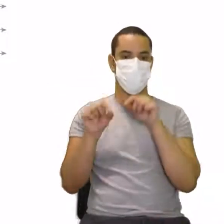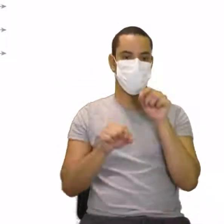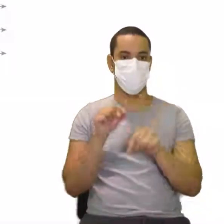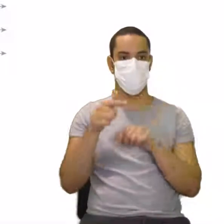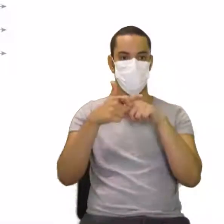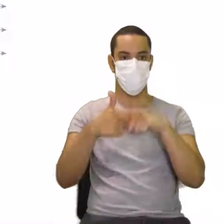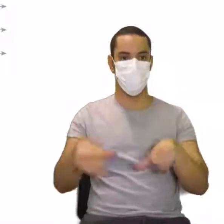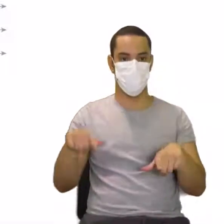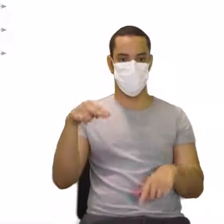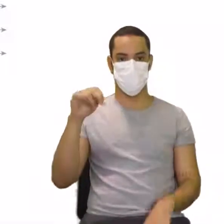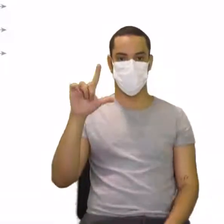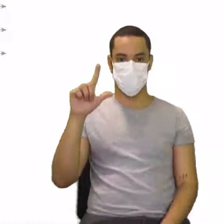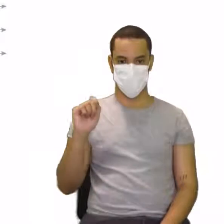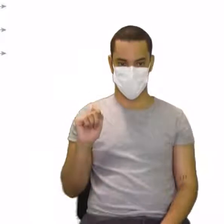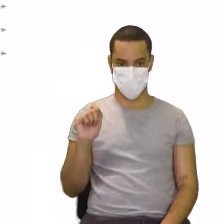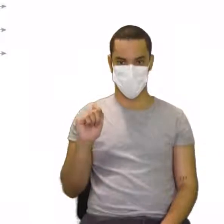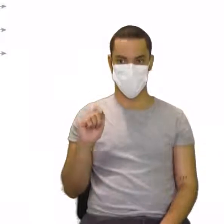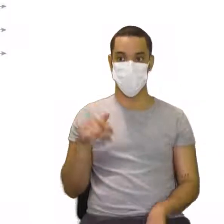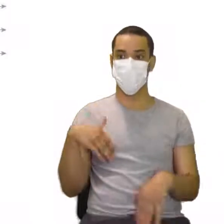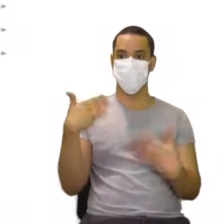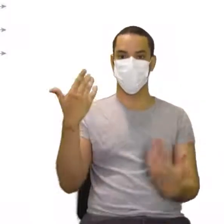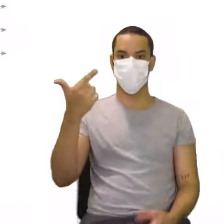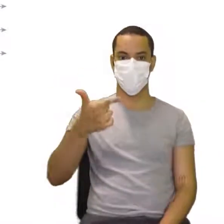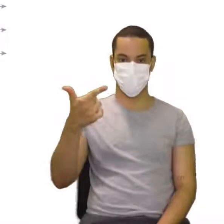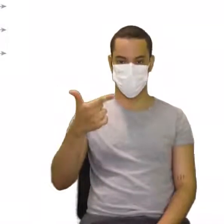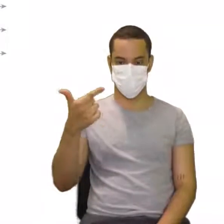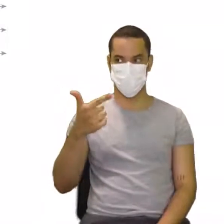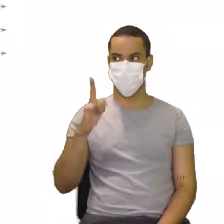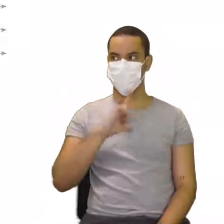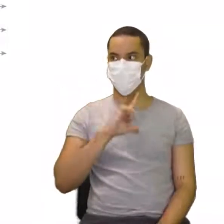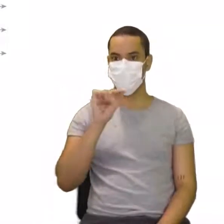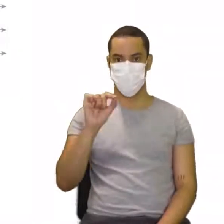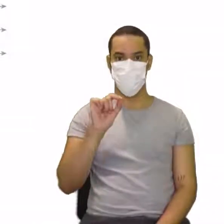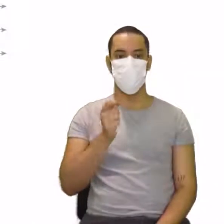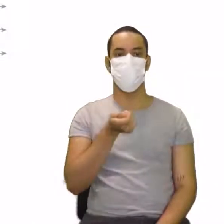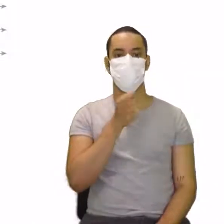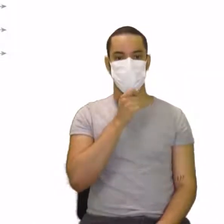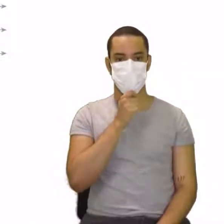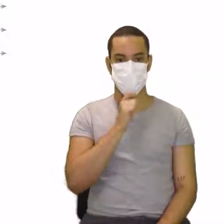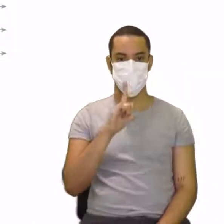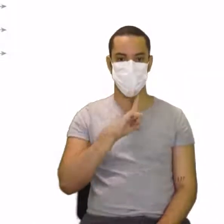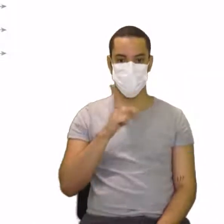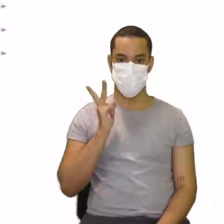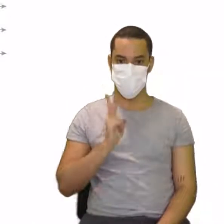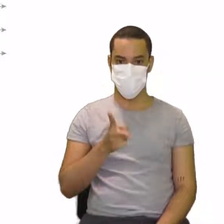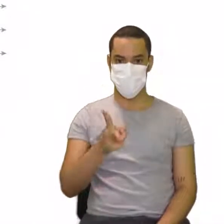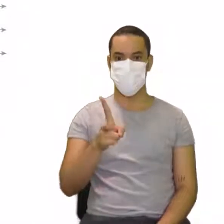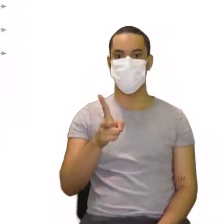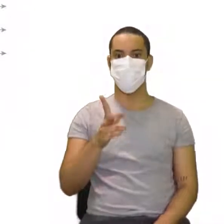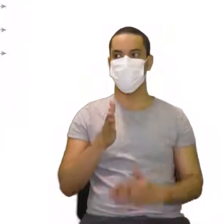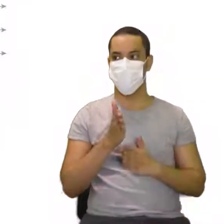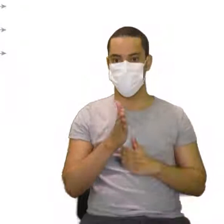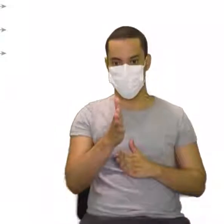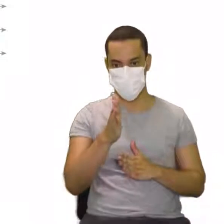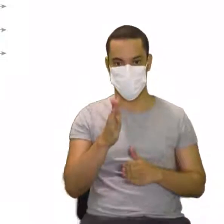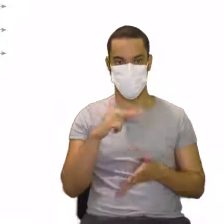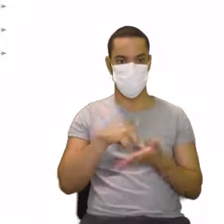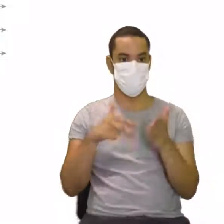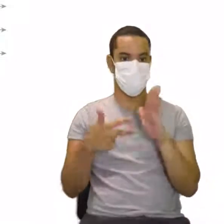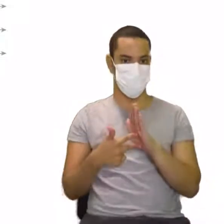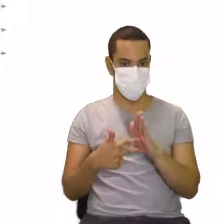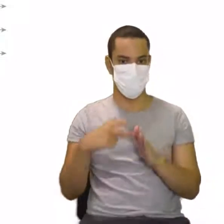Nula. Ok? Qual é o segundo caso? Ele ainda está na mesma direção, vocês podem ver, ou seja, são